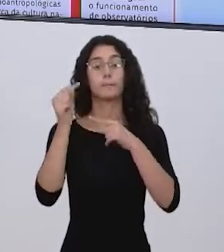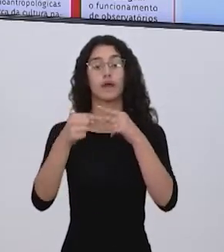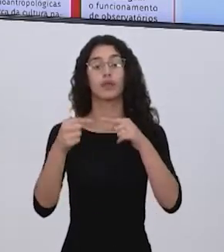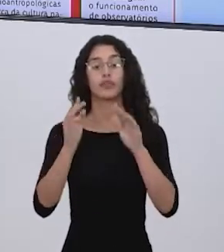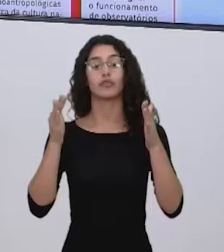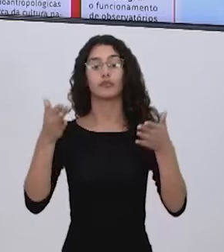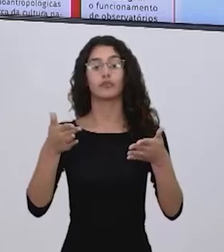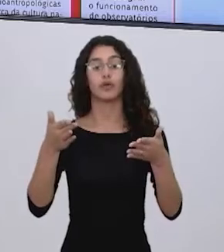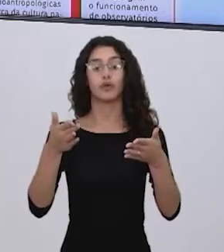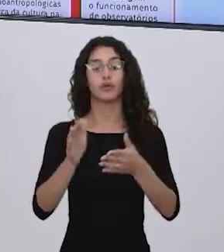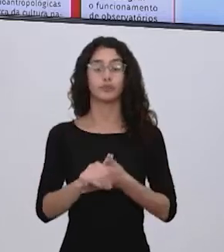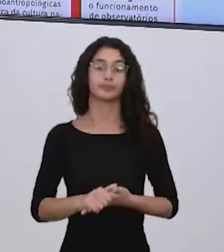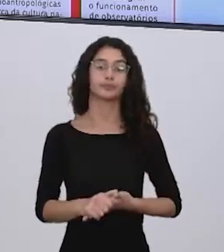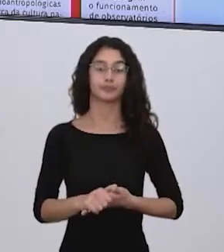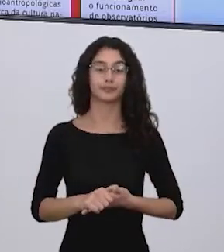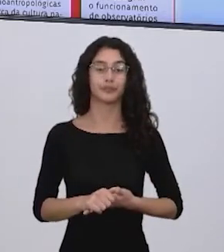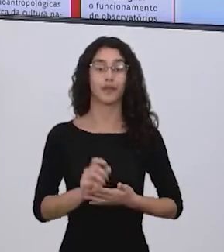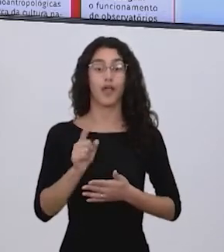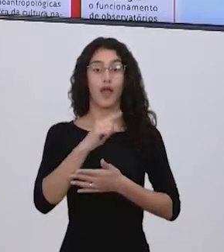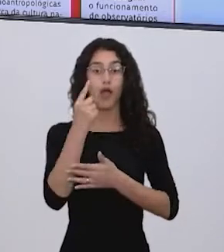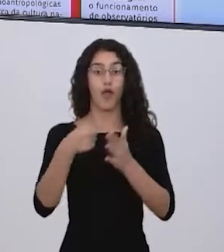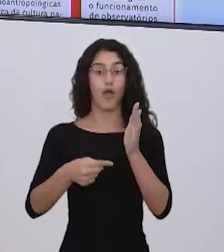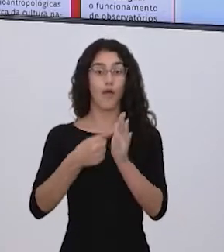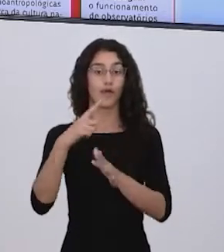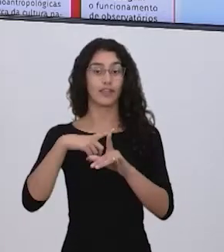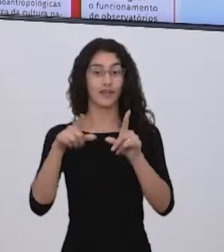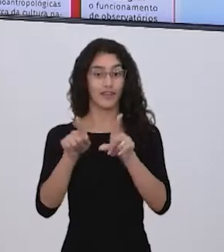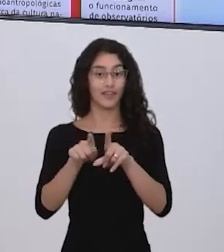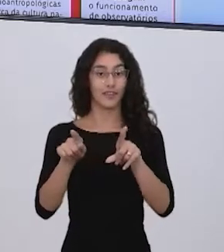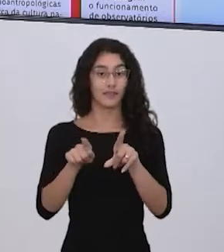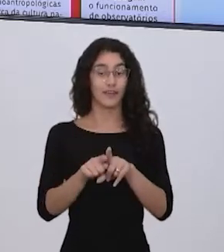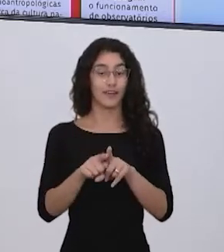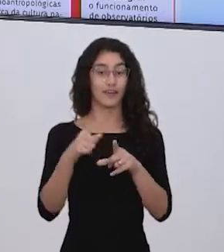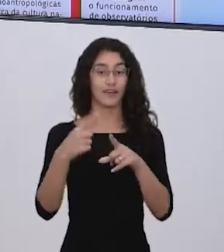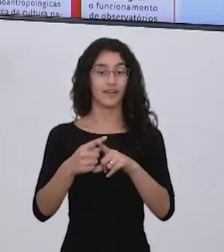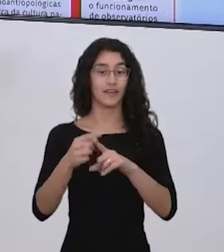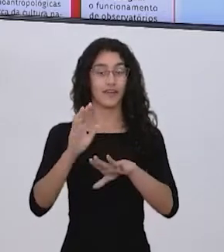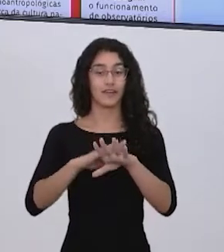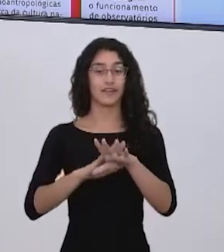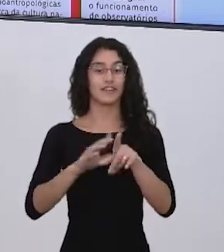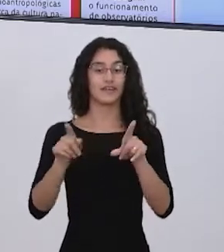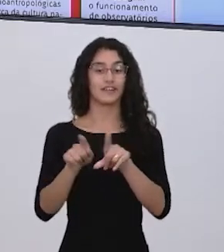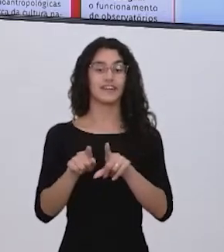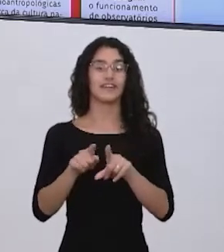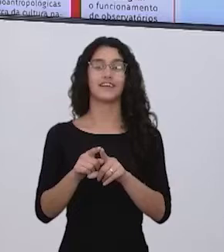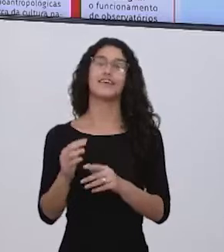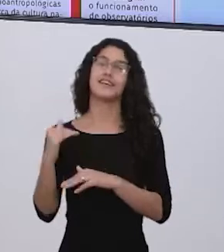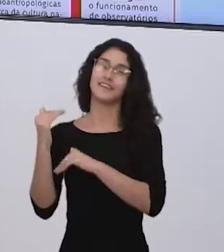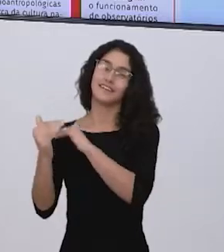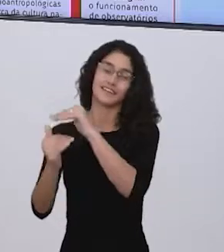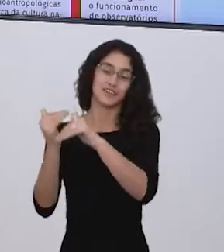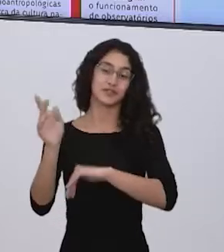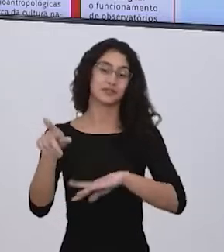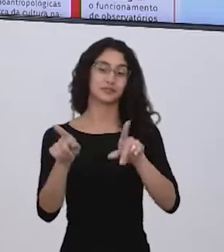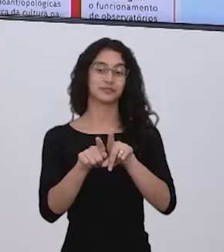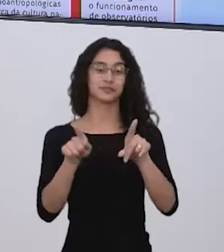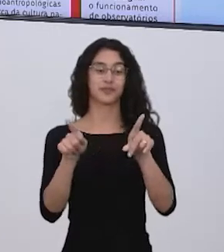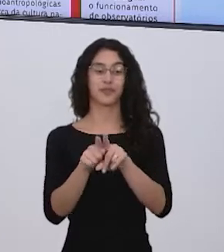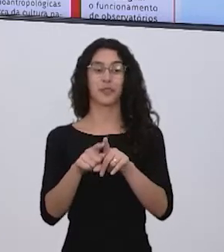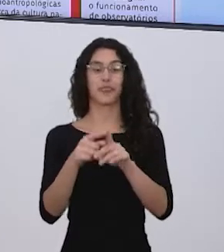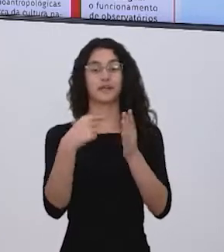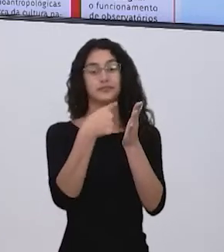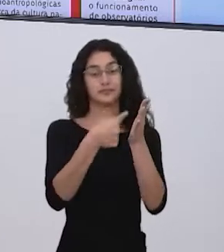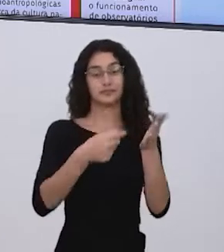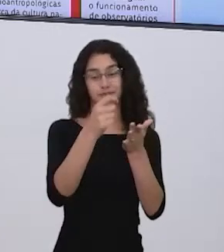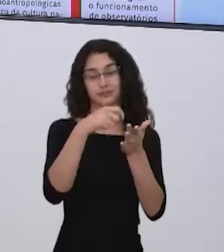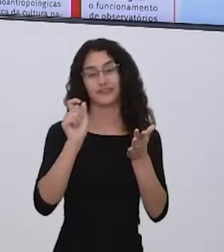E, aliás, um adendo. É por isso que a gente sempre falou, na verdade, durante todo esse percurso, para vocês manterem um diário de